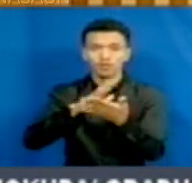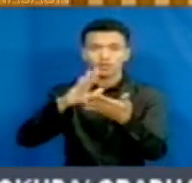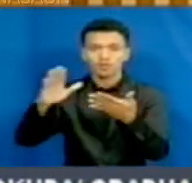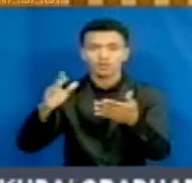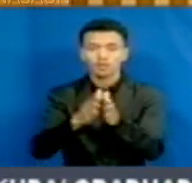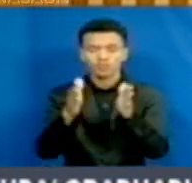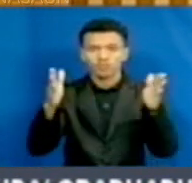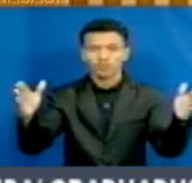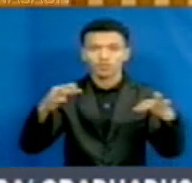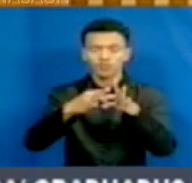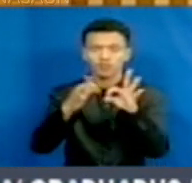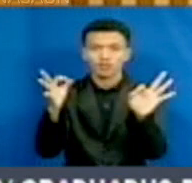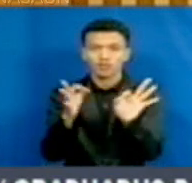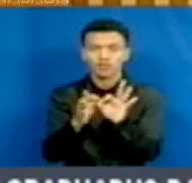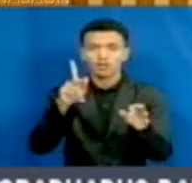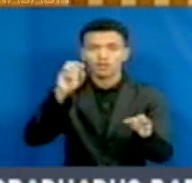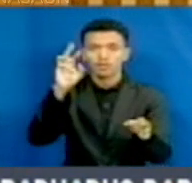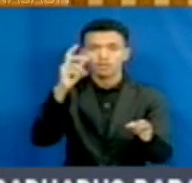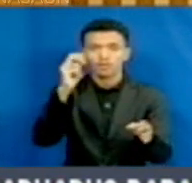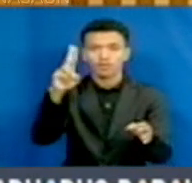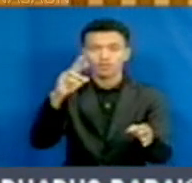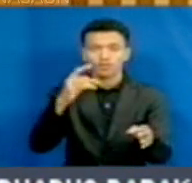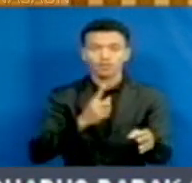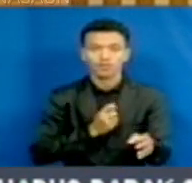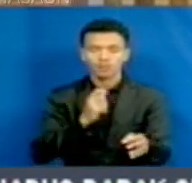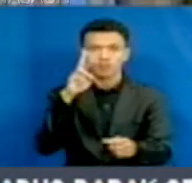de Bot, a tu instala IHA Porto Tíbar.